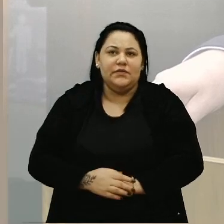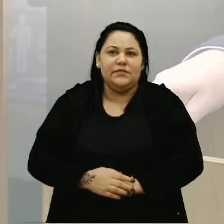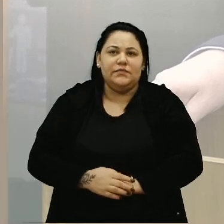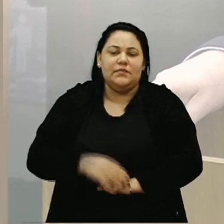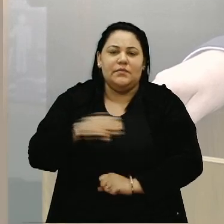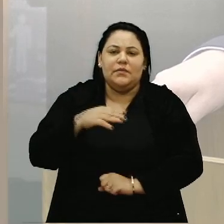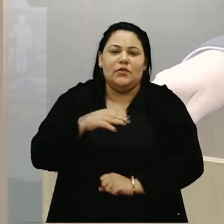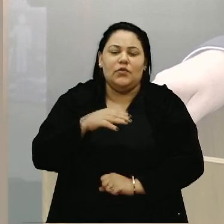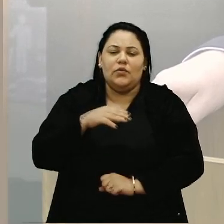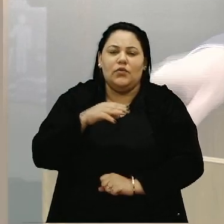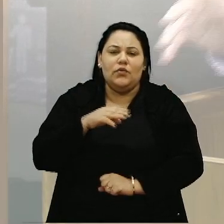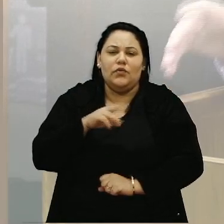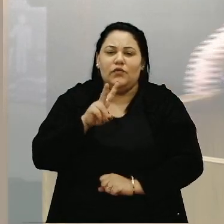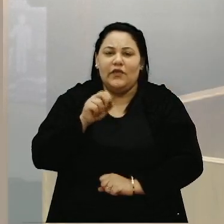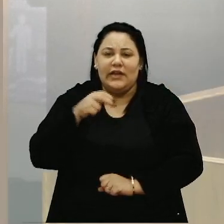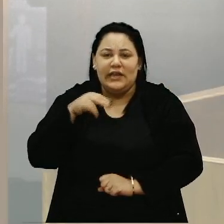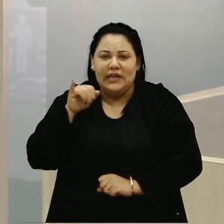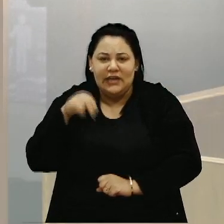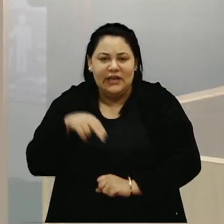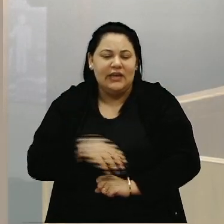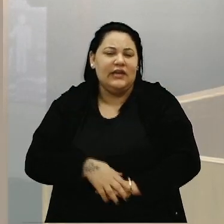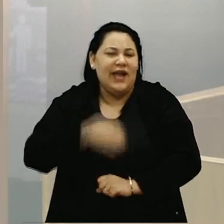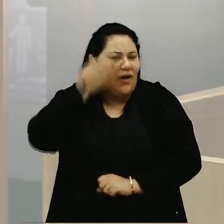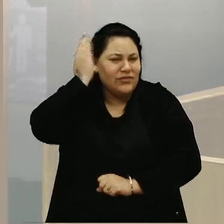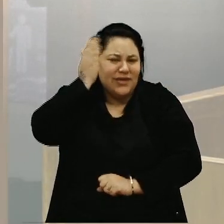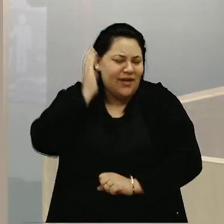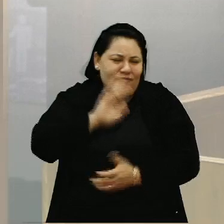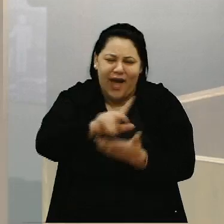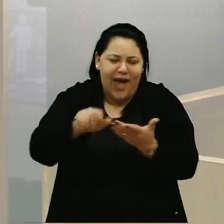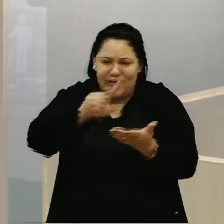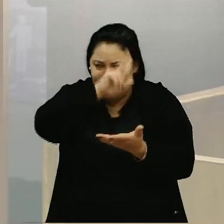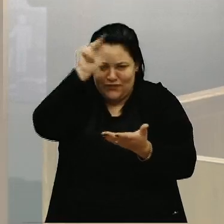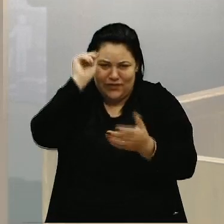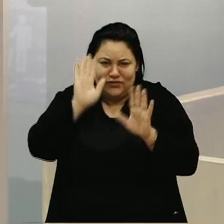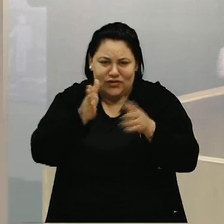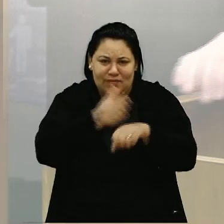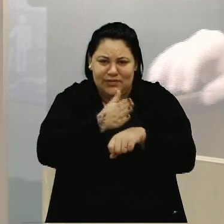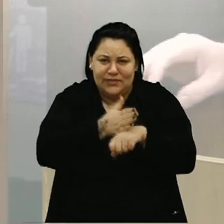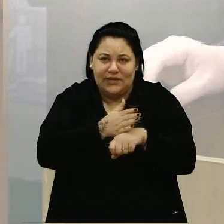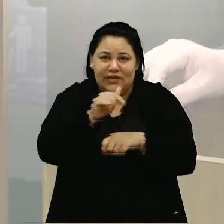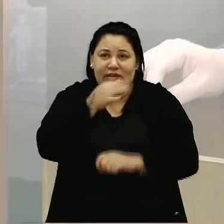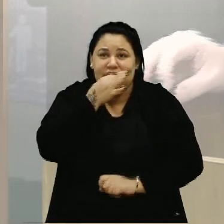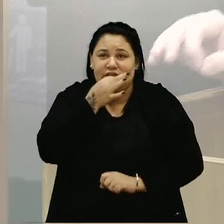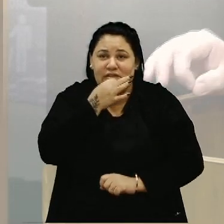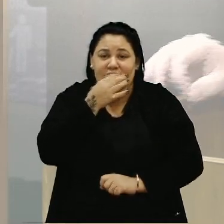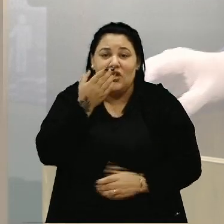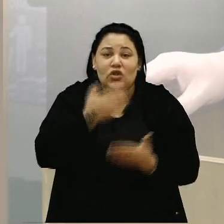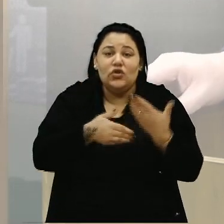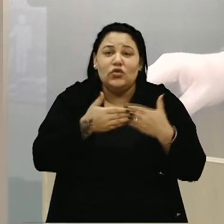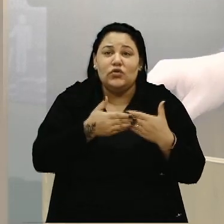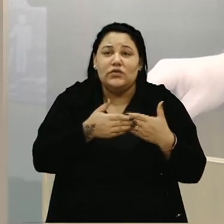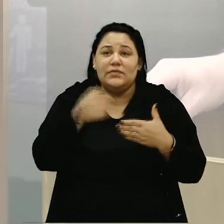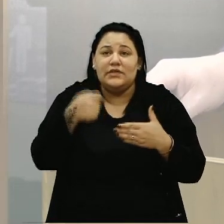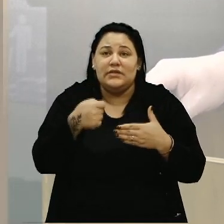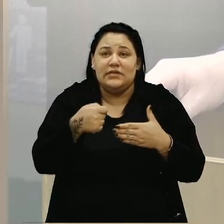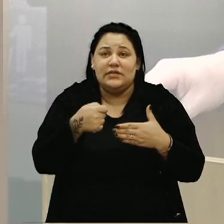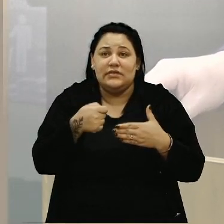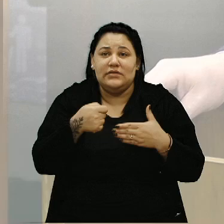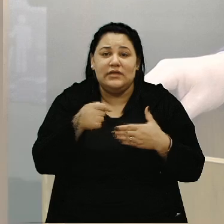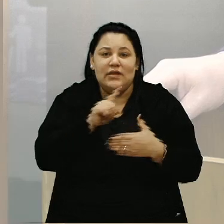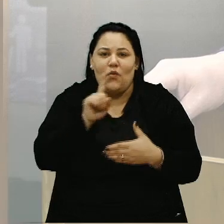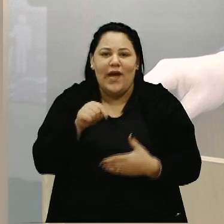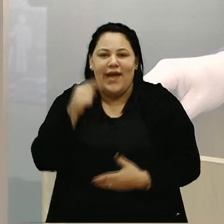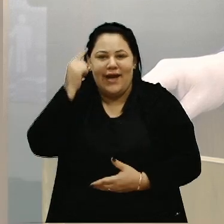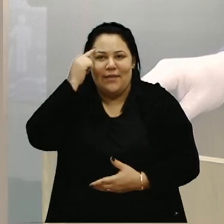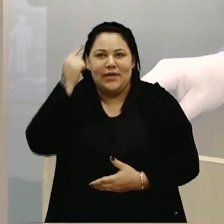Vivanim, como foi o Mansueto, como foi o Alceu, todos eles têm que fazer, as obras não é pela cabeça deles,